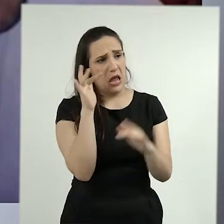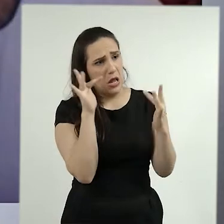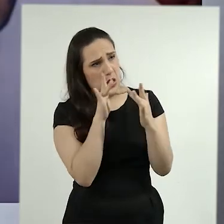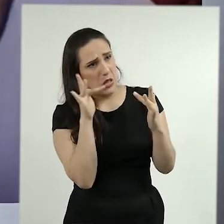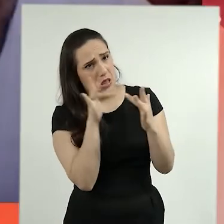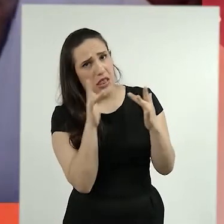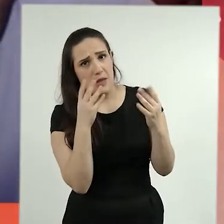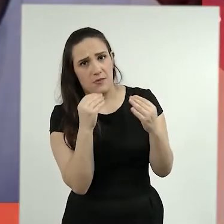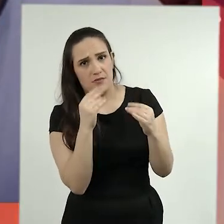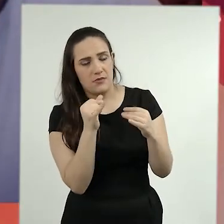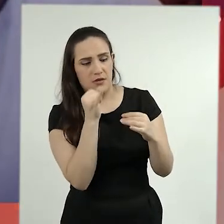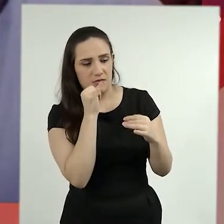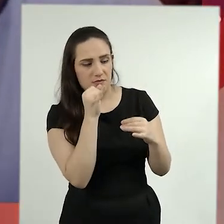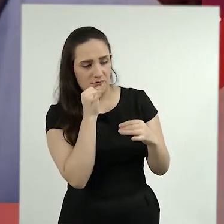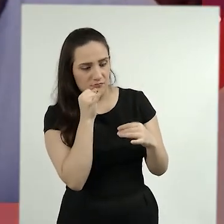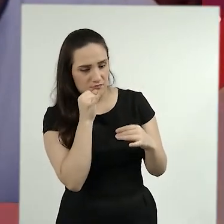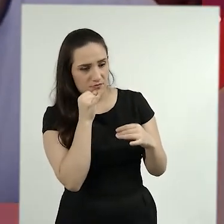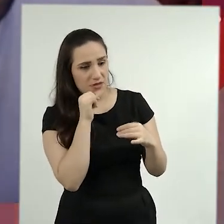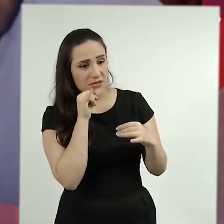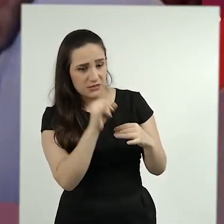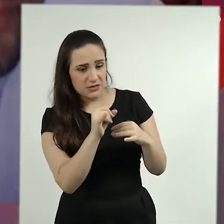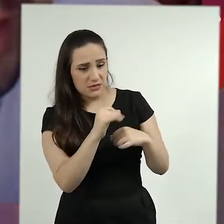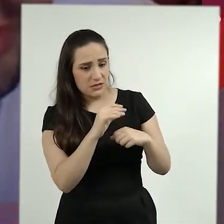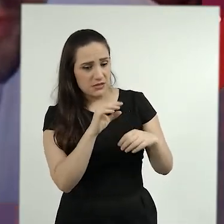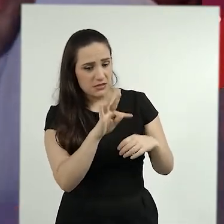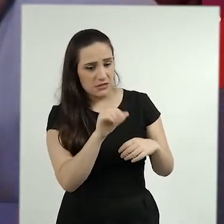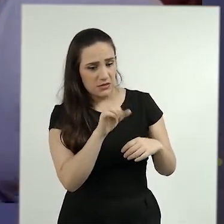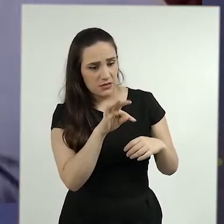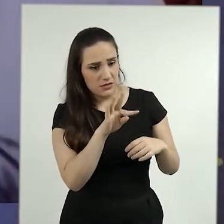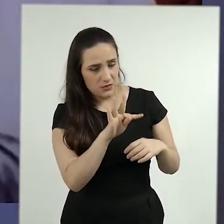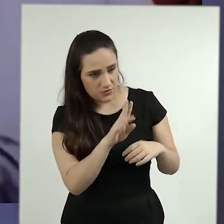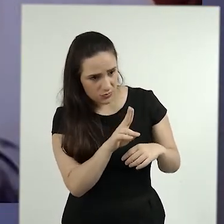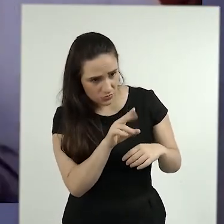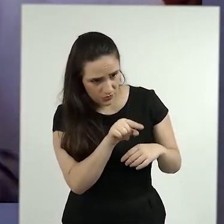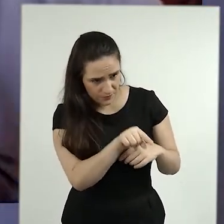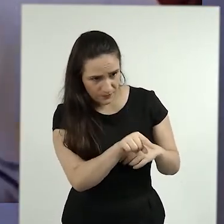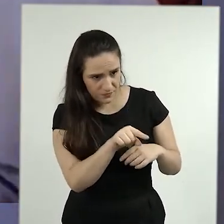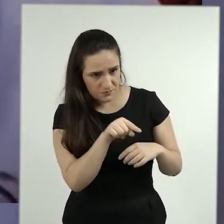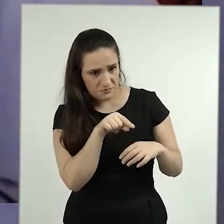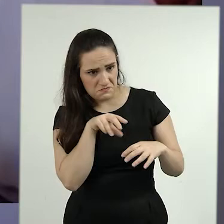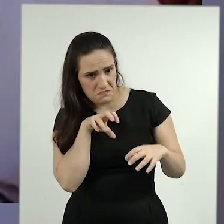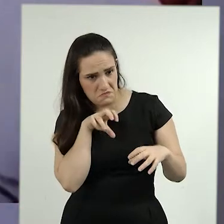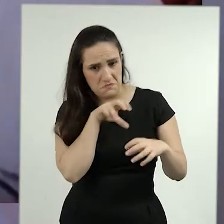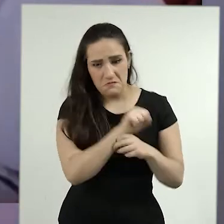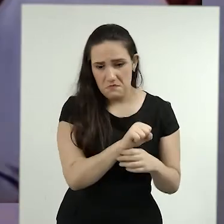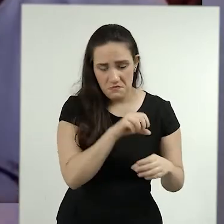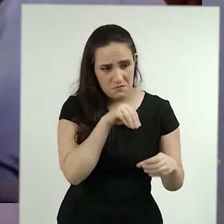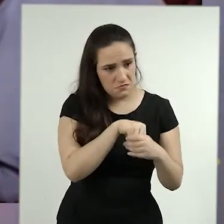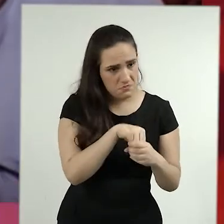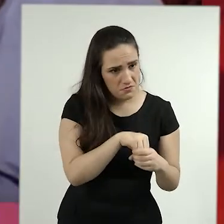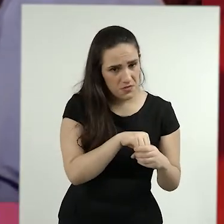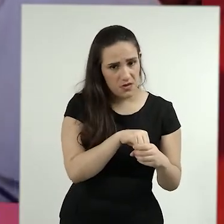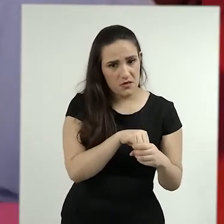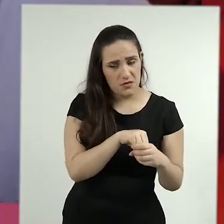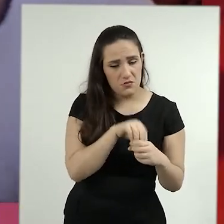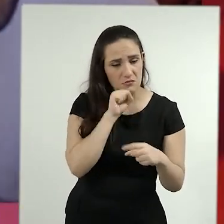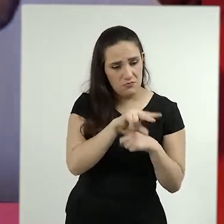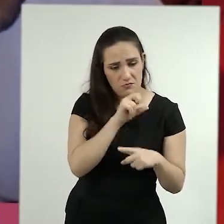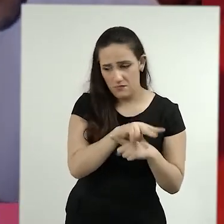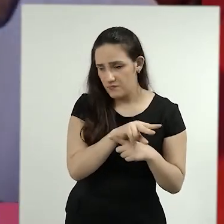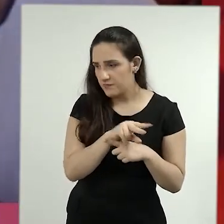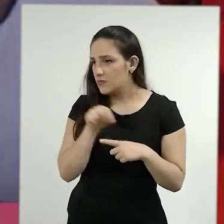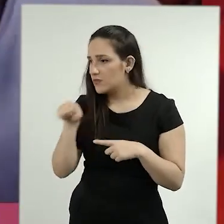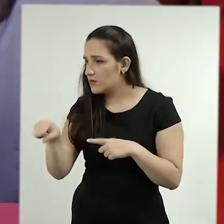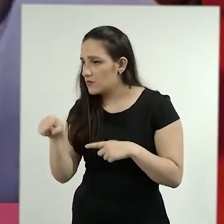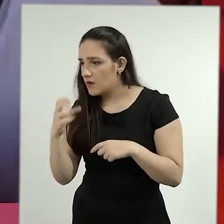proximidade dos seres humanos, uma proximidade de animais domésticos, nesse ciclo que está estável de parasito hospedeiro,